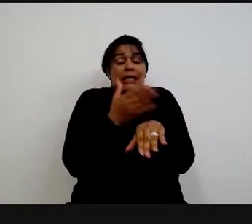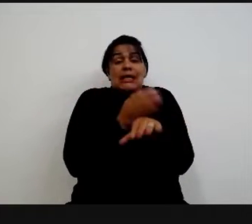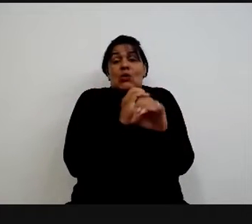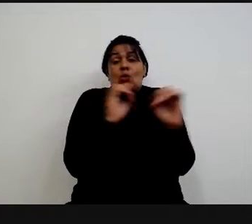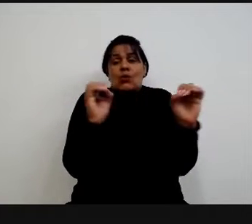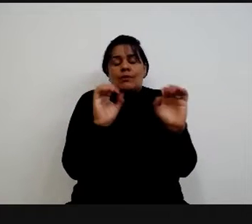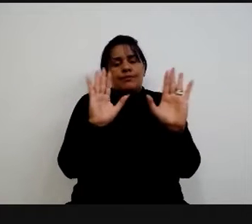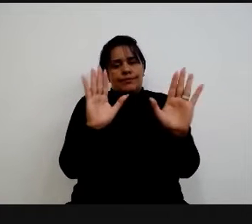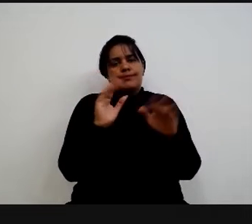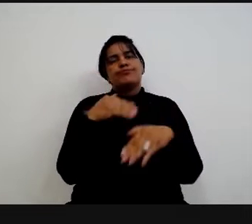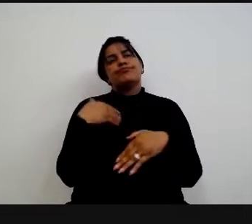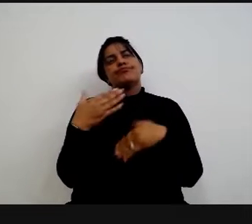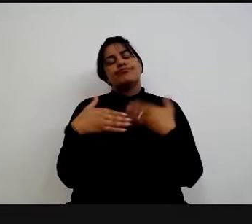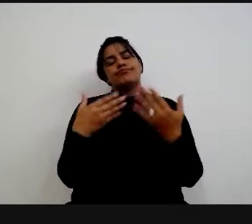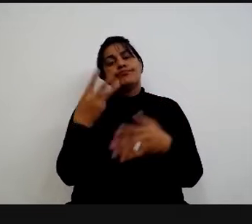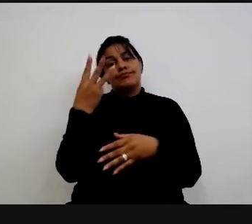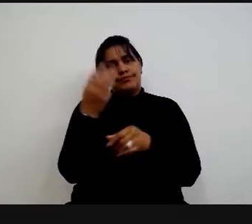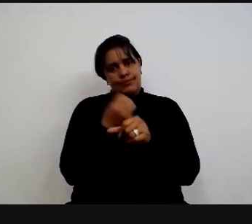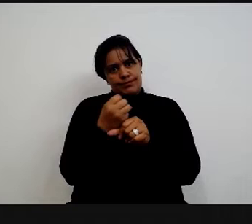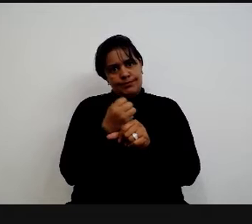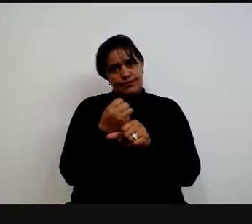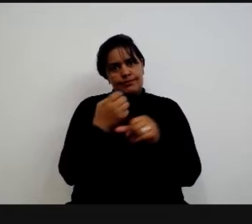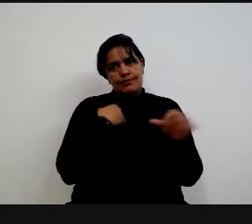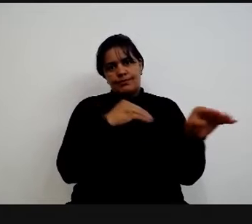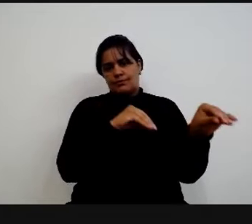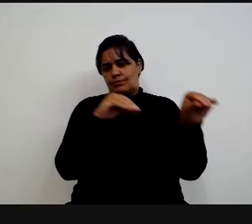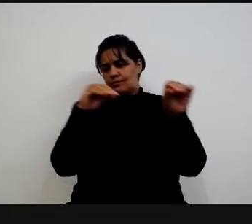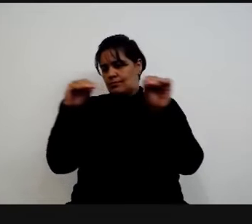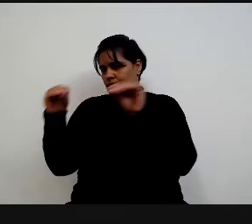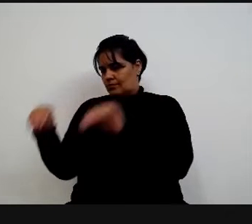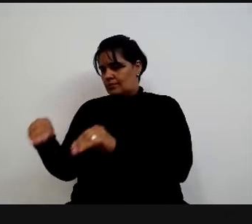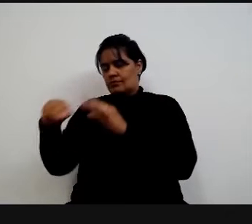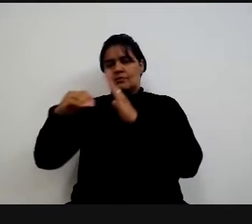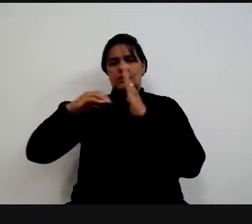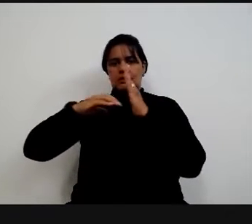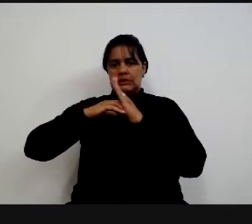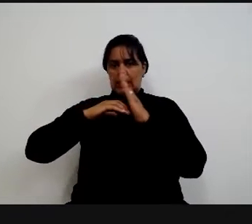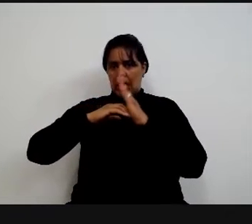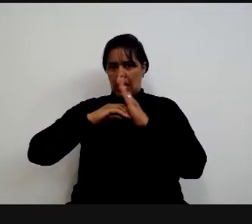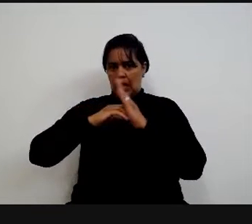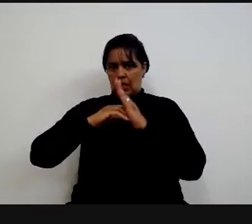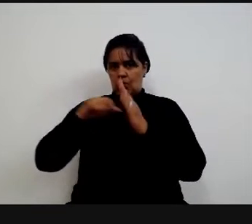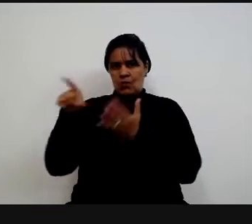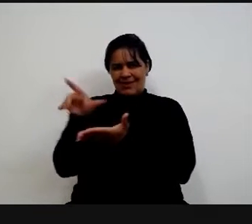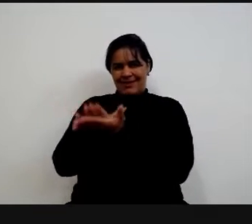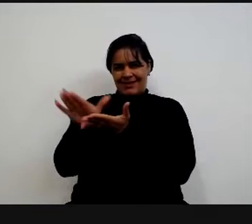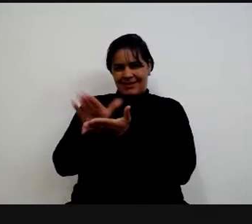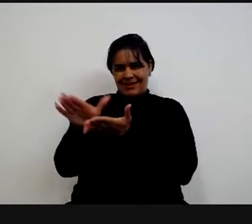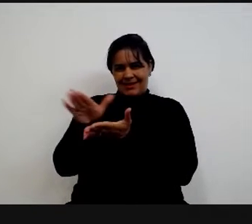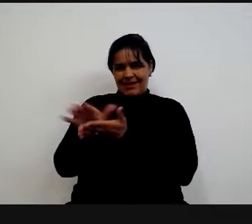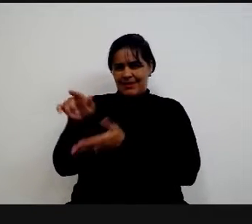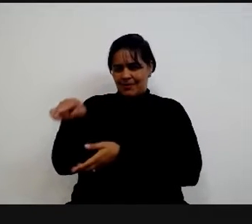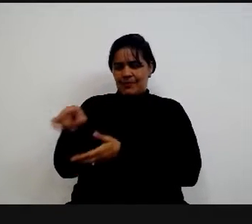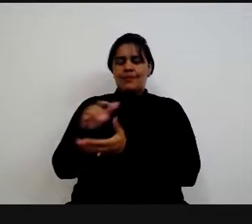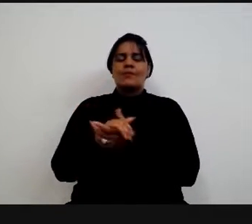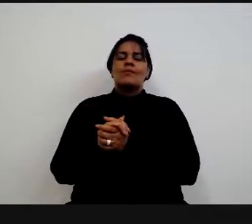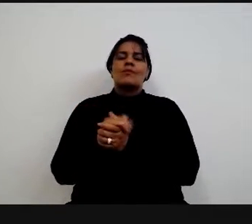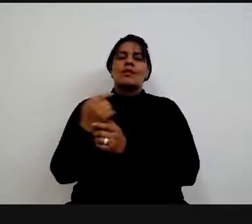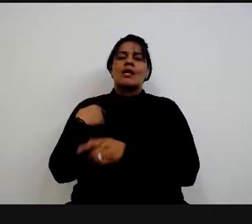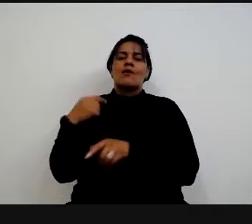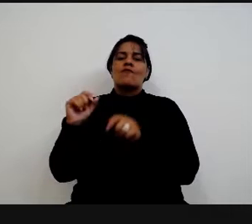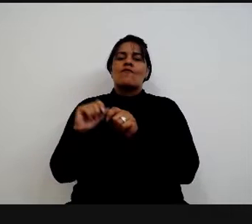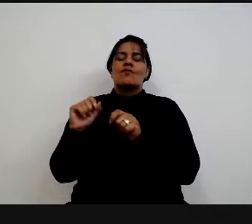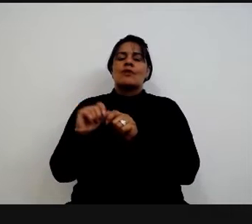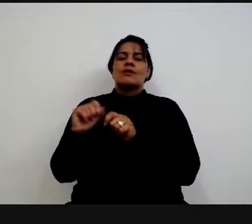3 anos depois, vim aqui para o Senado Federal. Gráfica do Senado fez uma seleção para